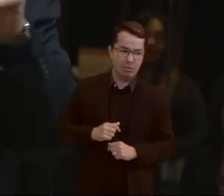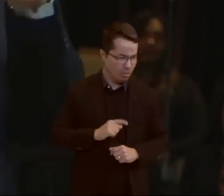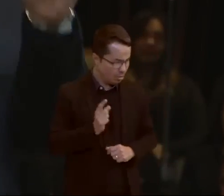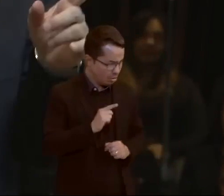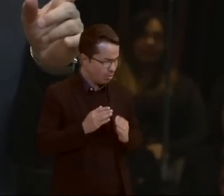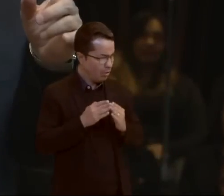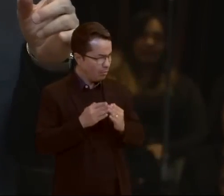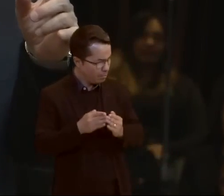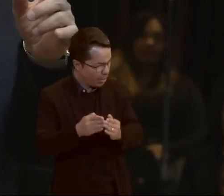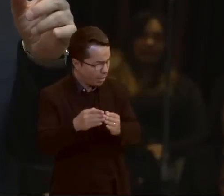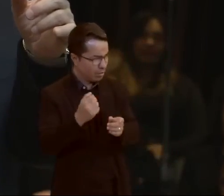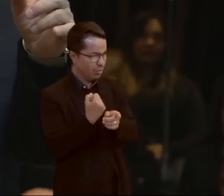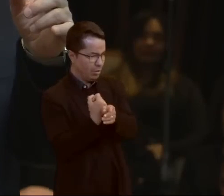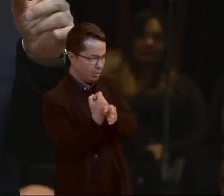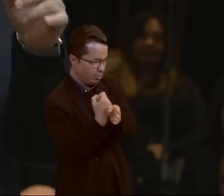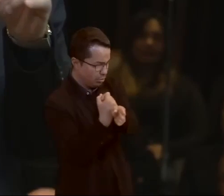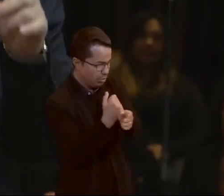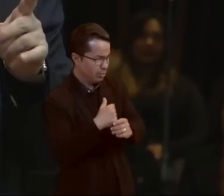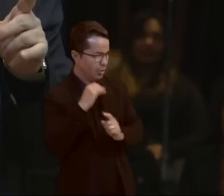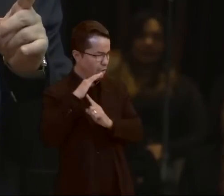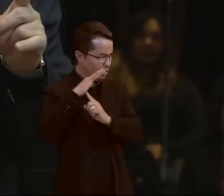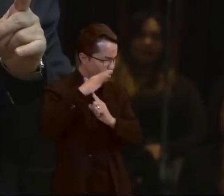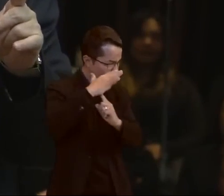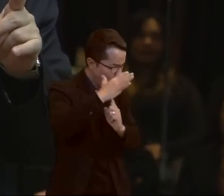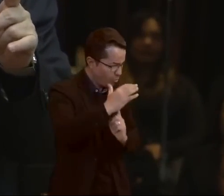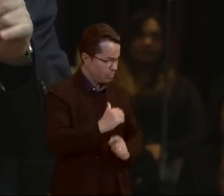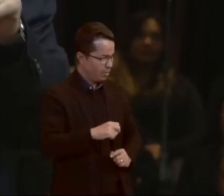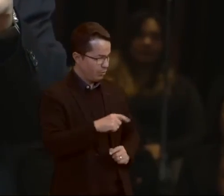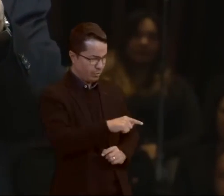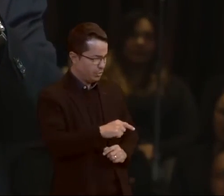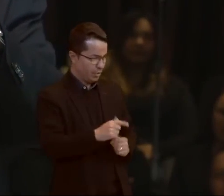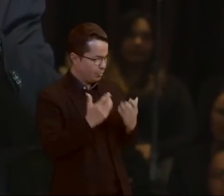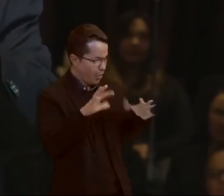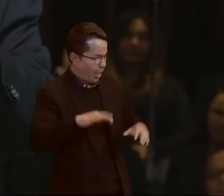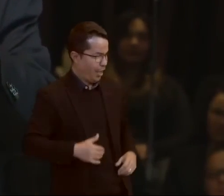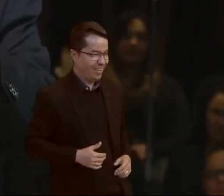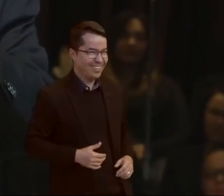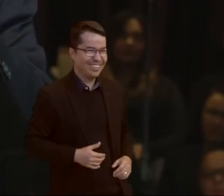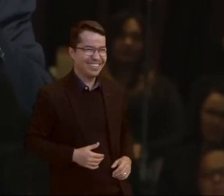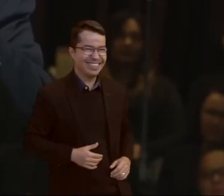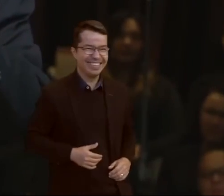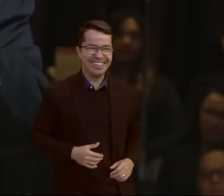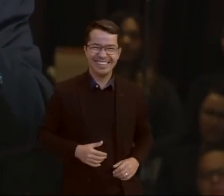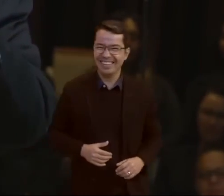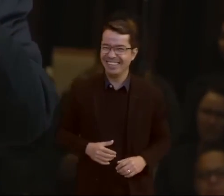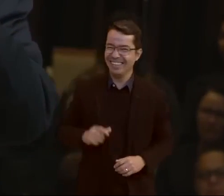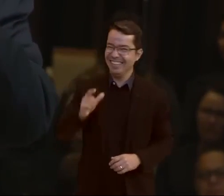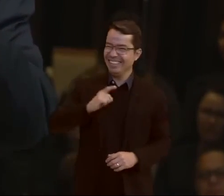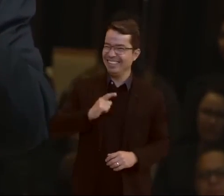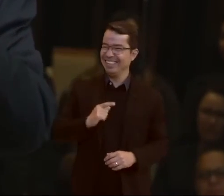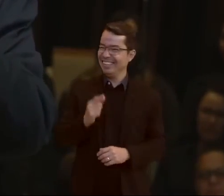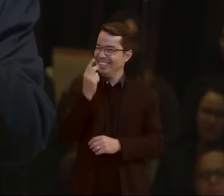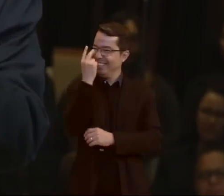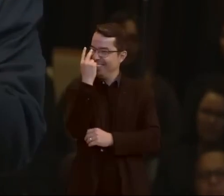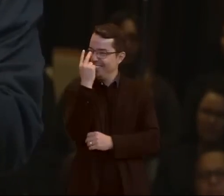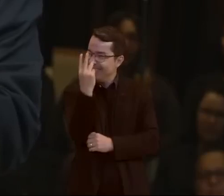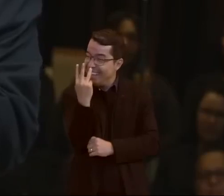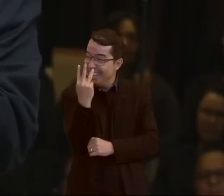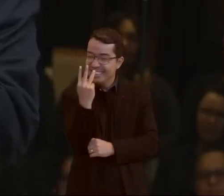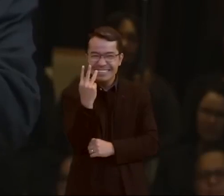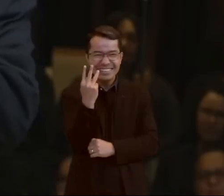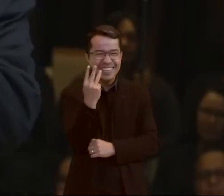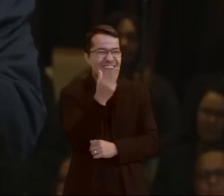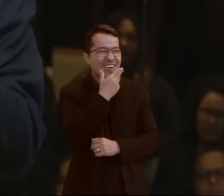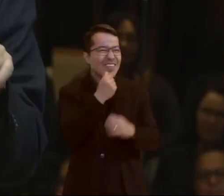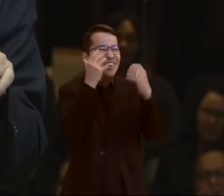Tem coisas que caem do céu, mas tem coisas que a gente tem que, com afinco, trabalhar para desenvolver na